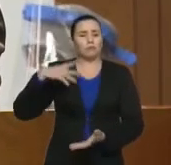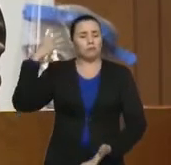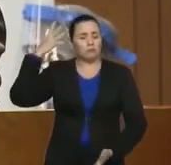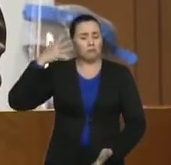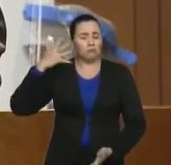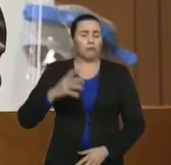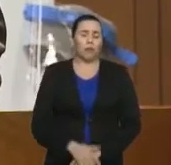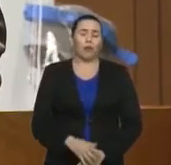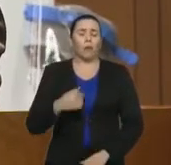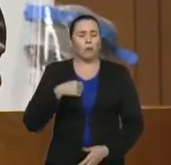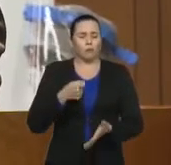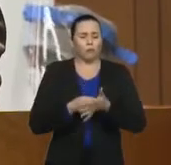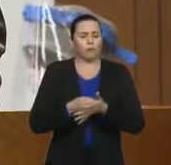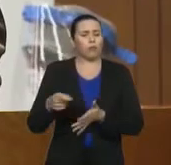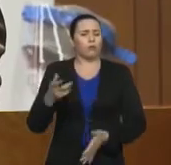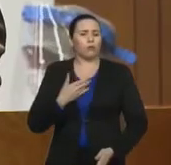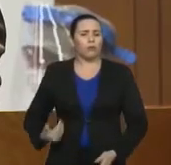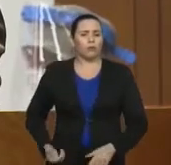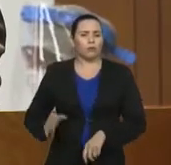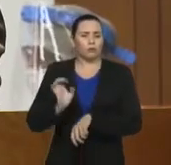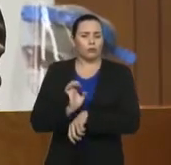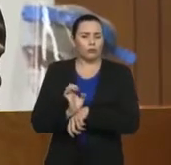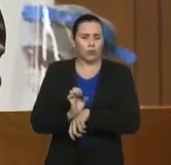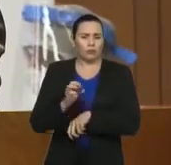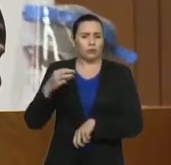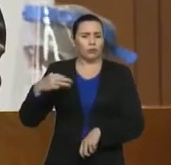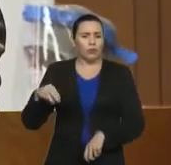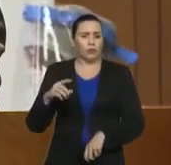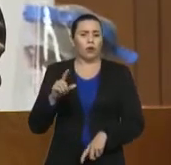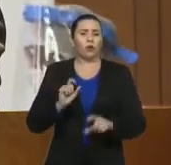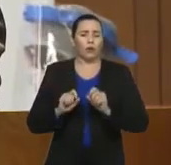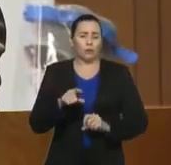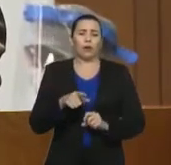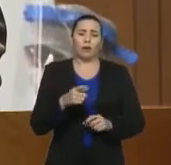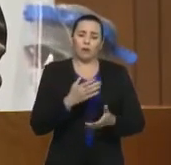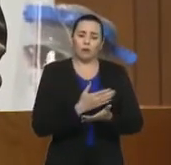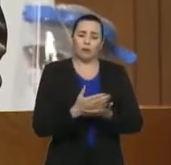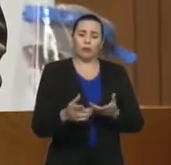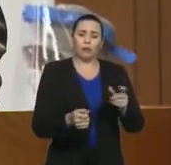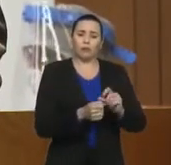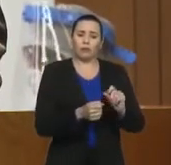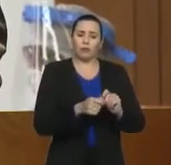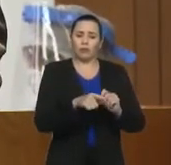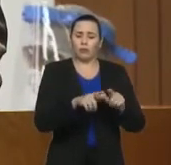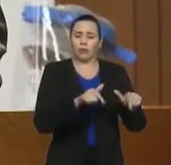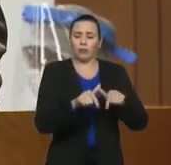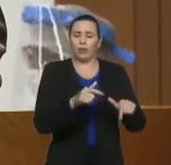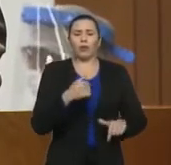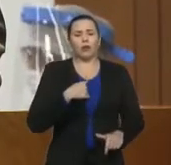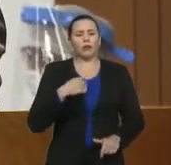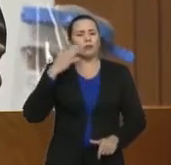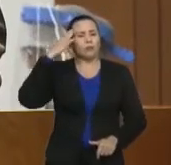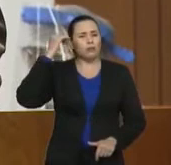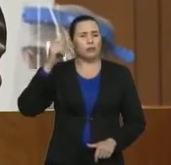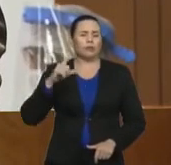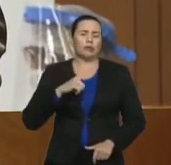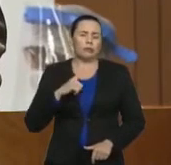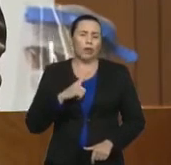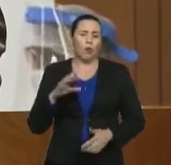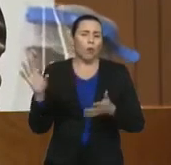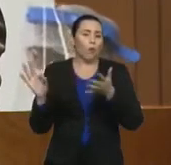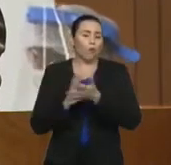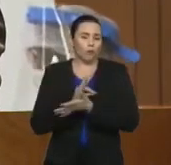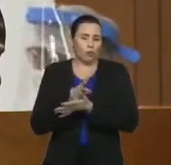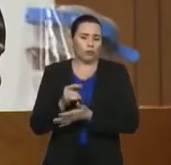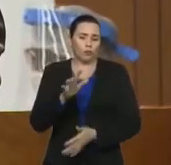do governo do Estado do Maranhão para que essas obras possam ser feitas. Eu sei que tem um contrato de conserva regional, e